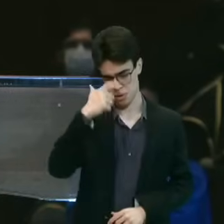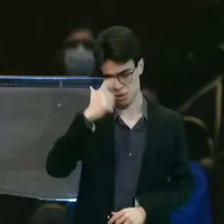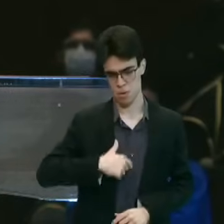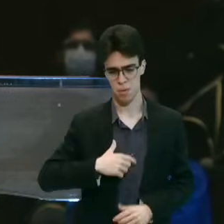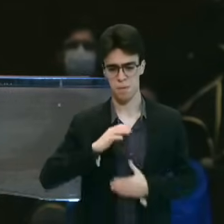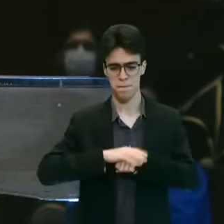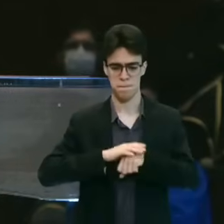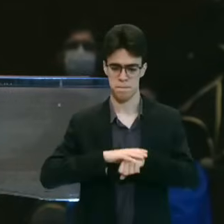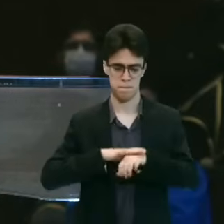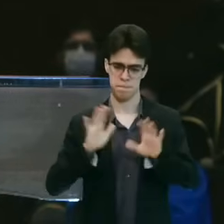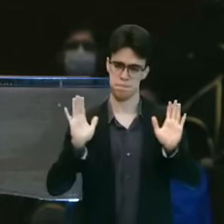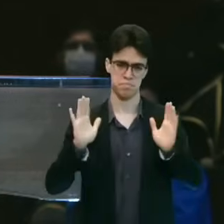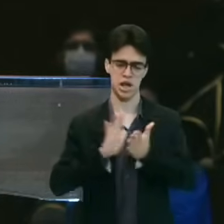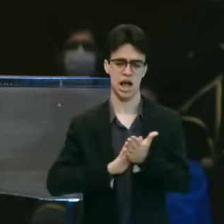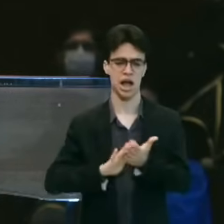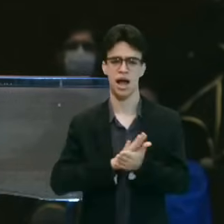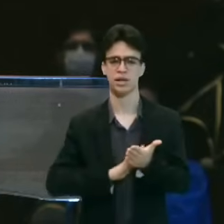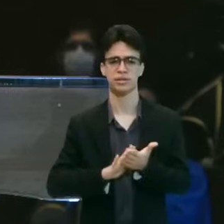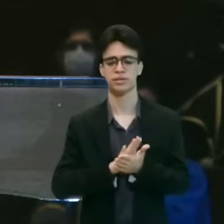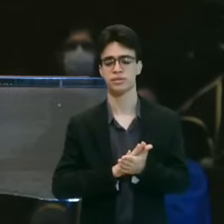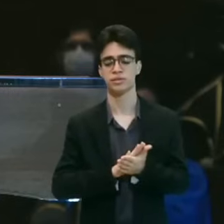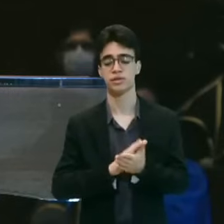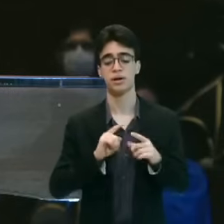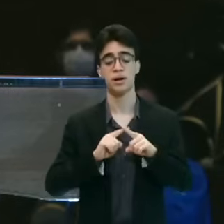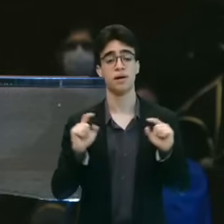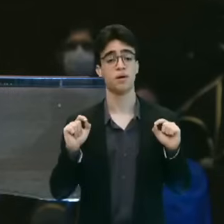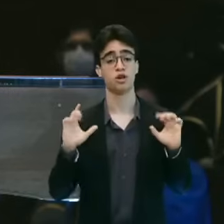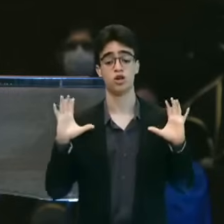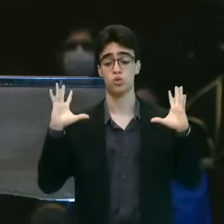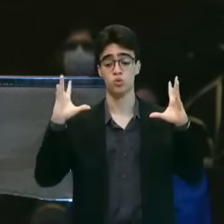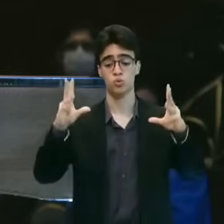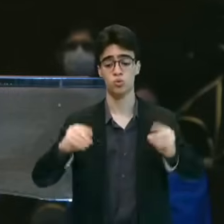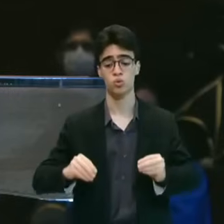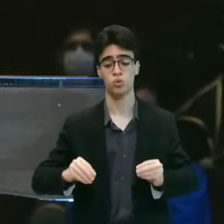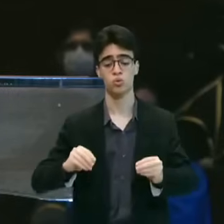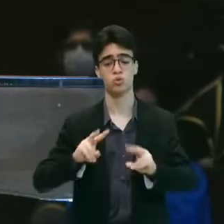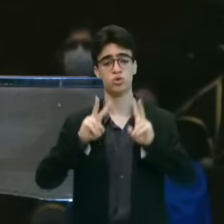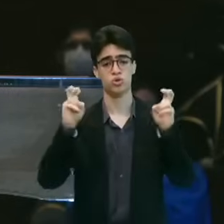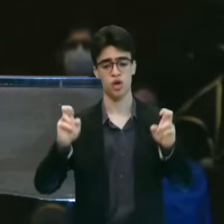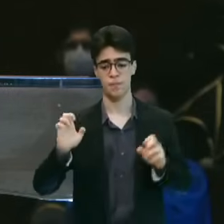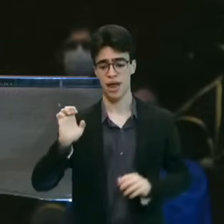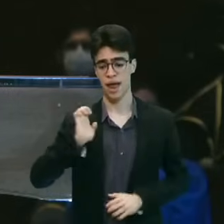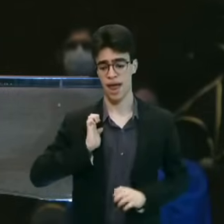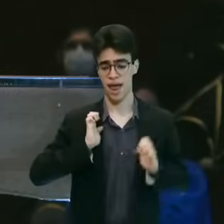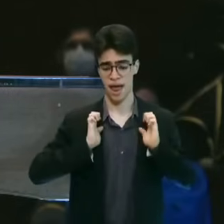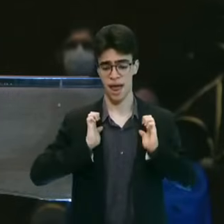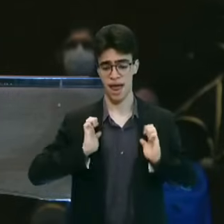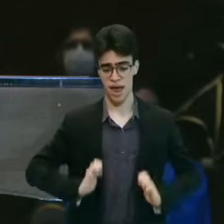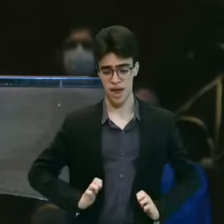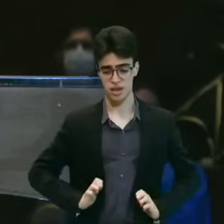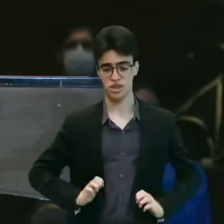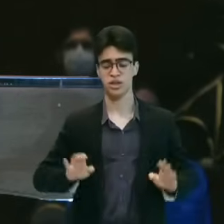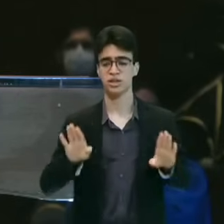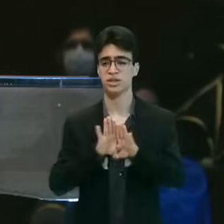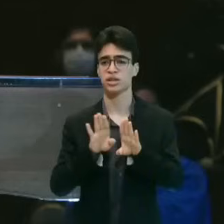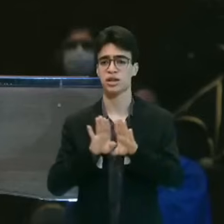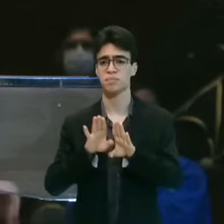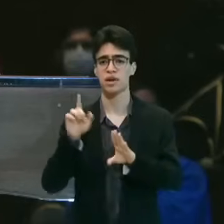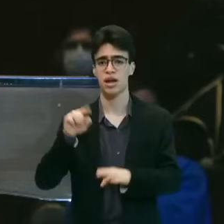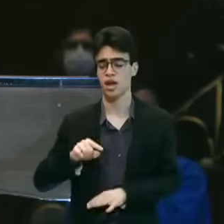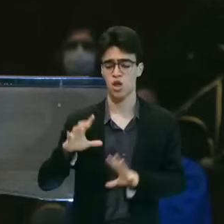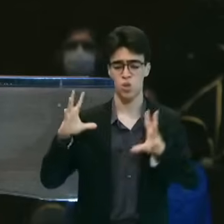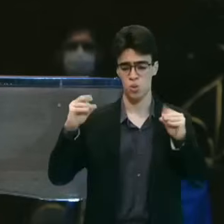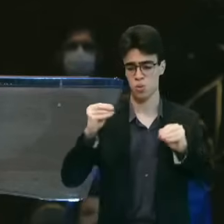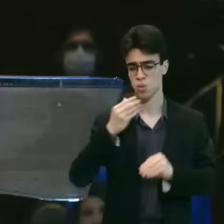moral. E então todos os assuntos em termos de ética e moral, o homem superior deveria